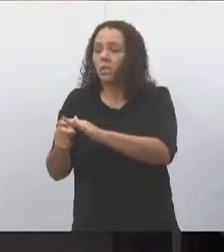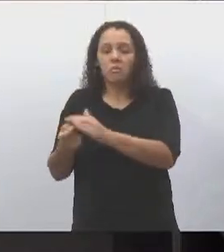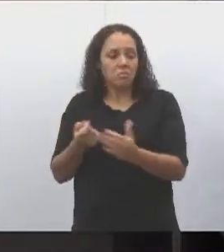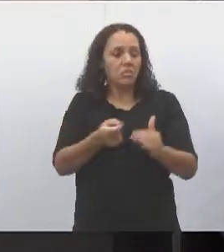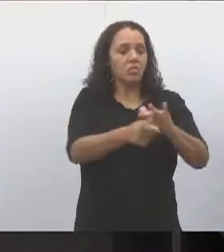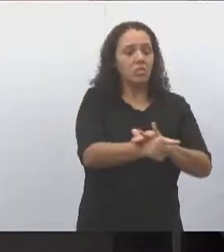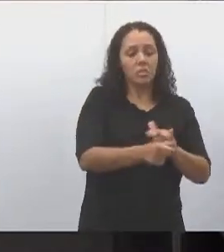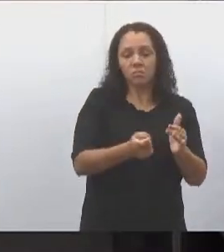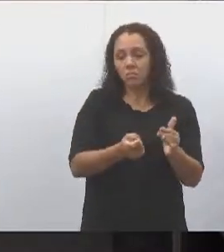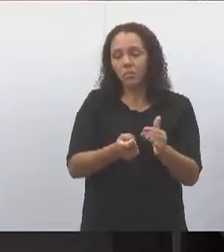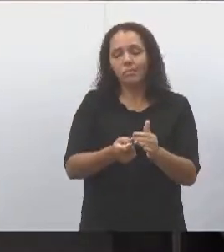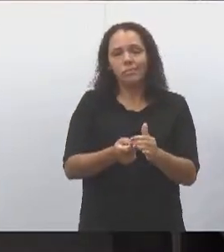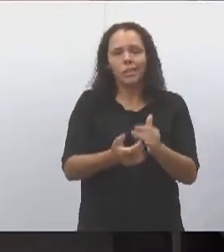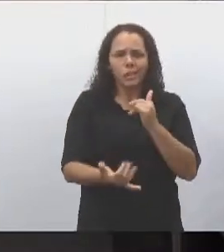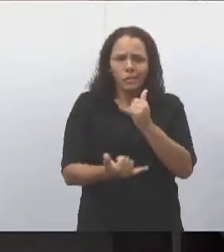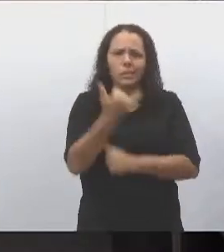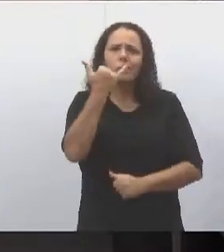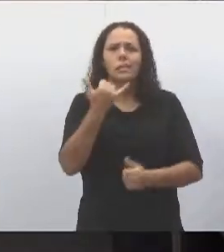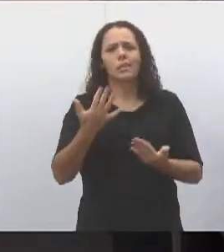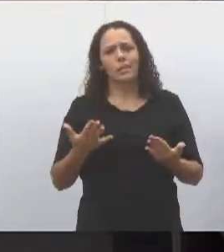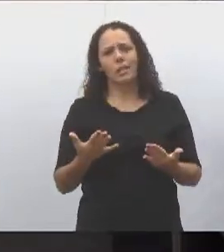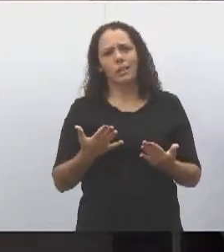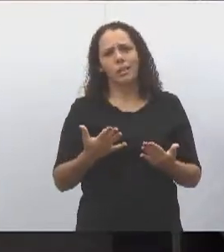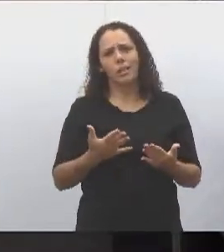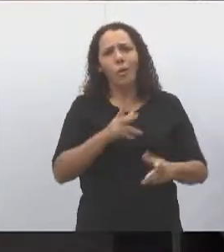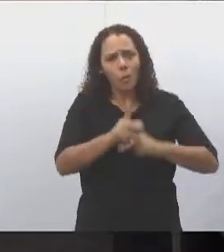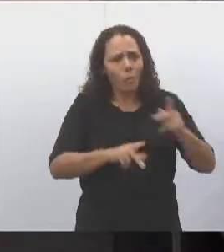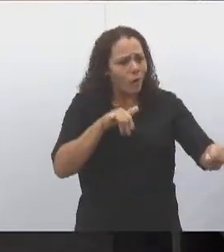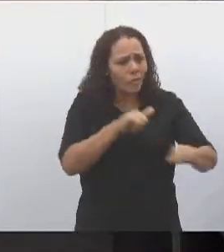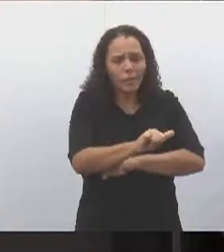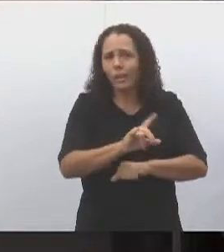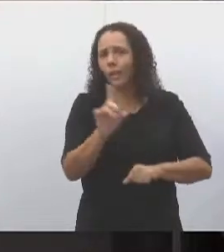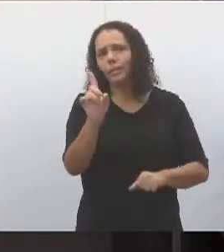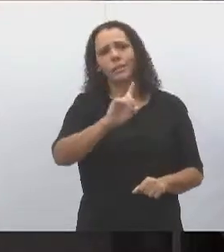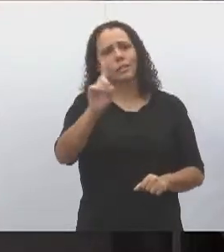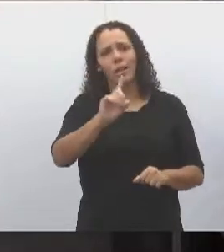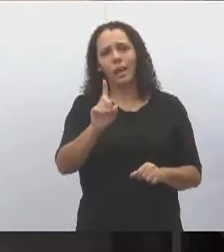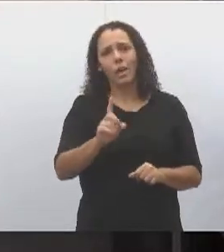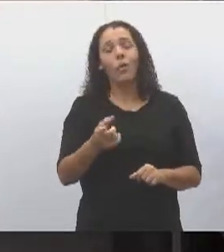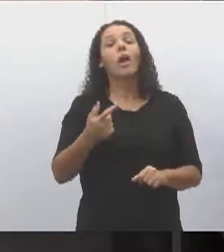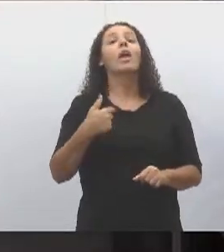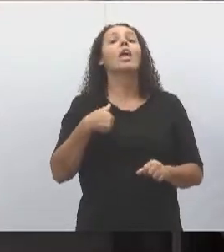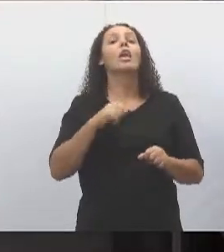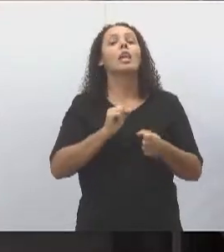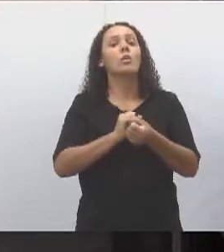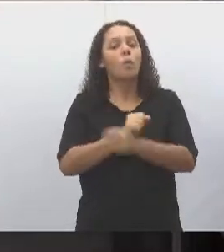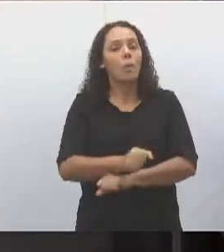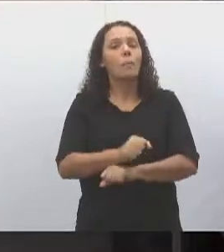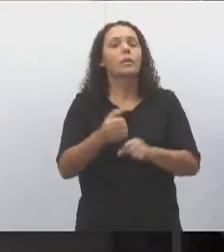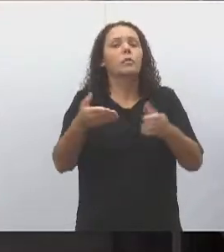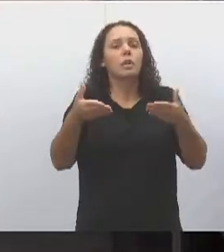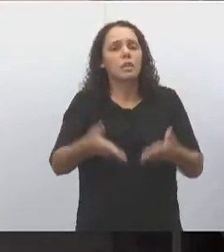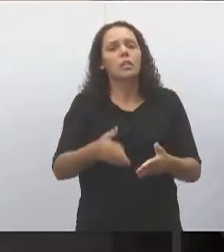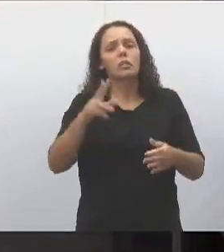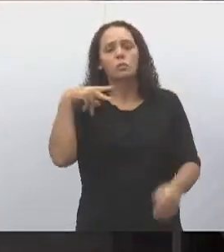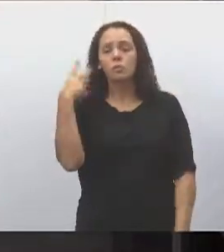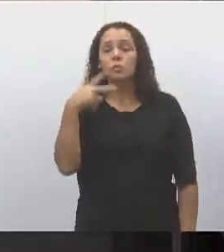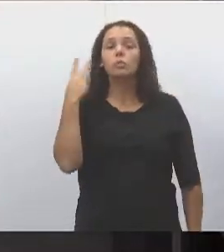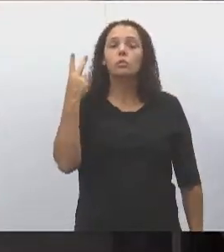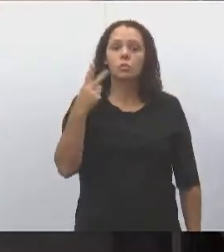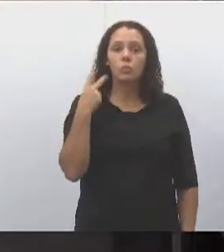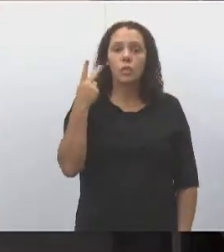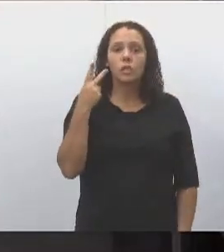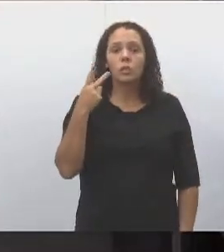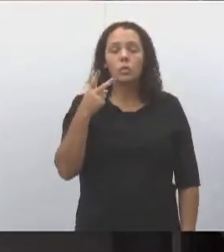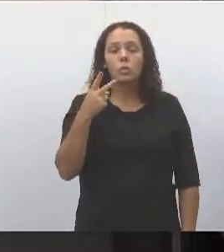tentar enrolar a gente, o bairro. O pessoal não vai ser mais enrolado. Eu exijo aqui dos vereadores,